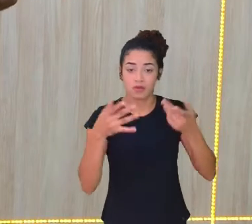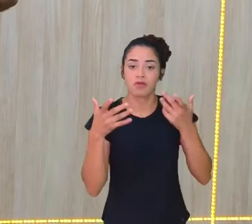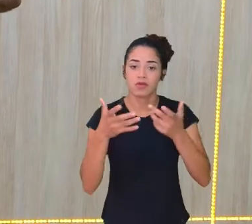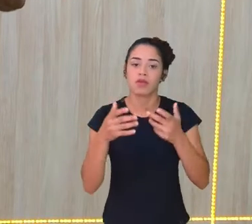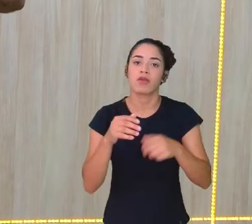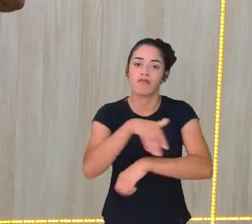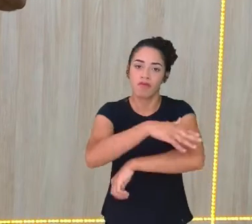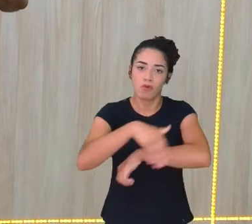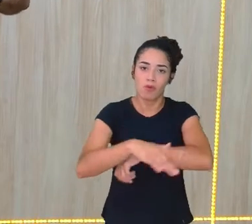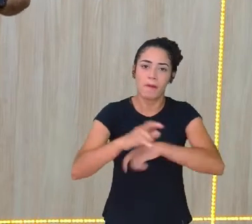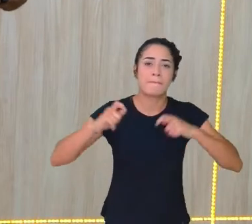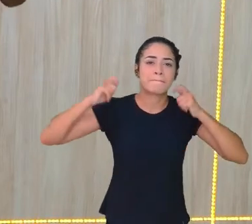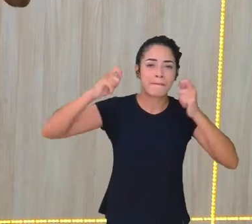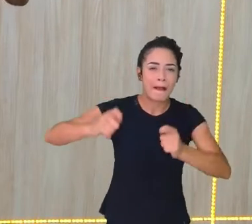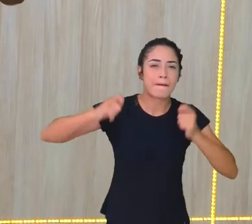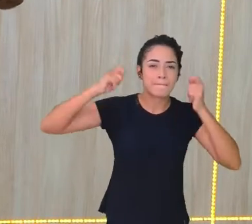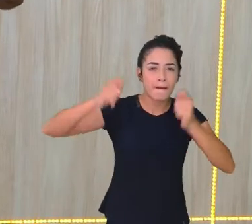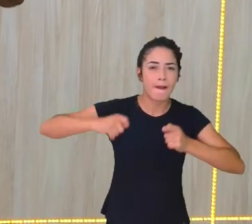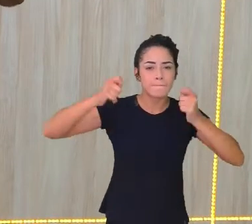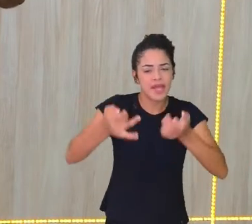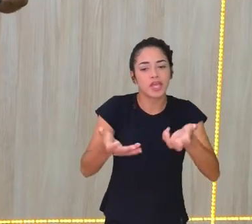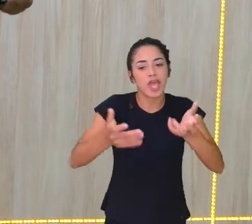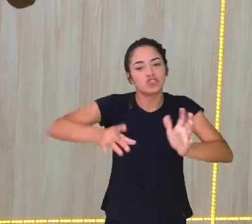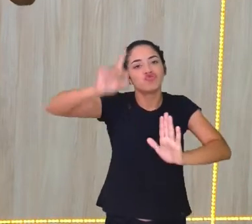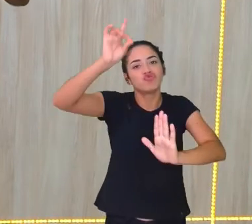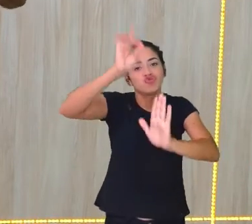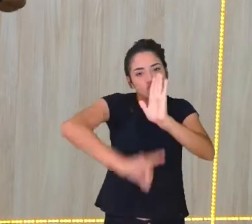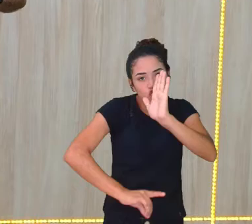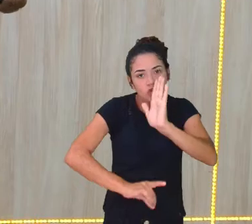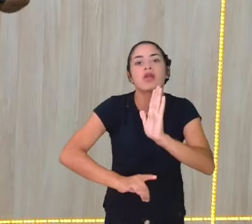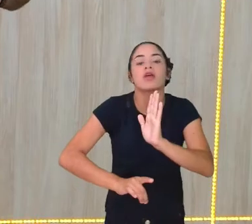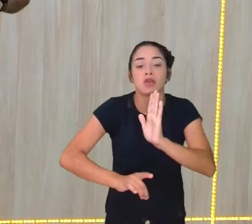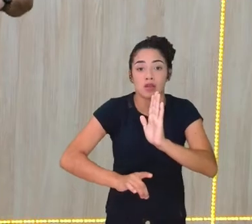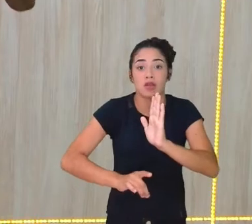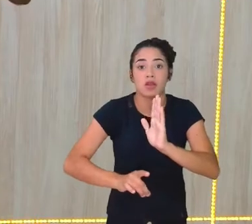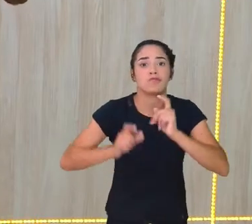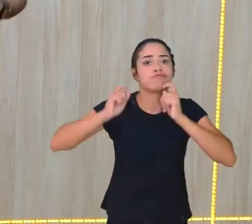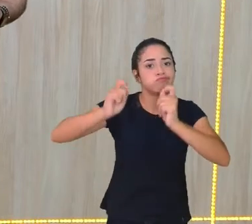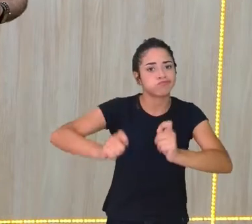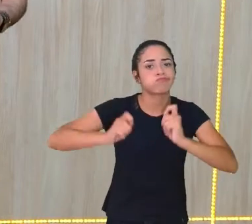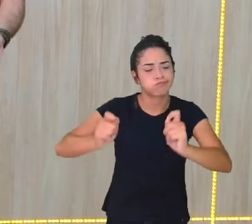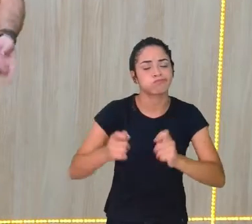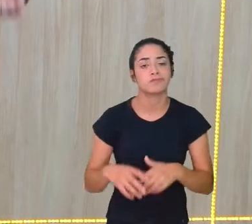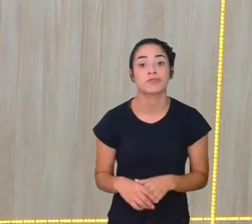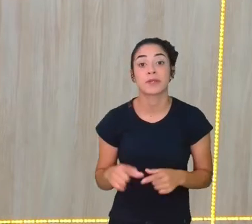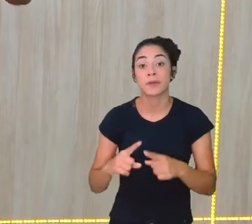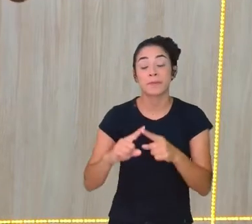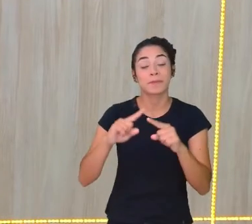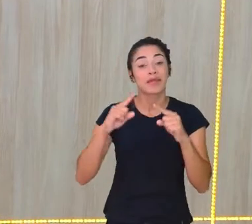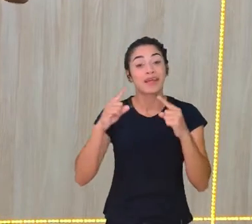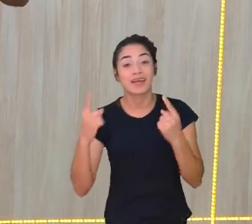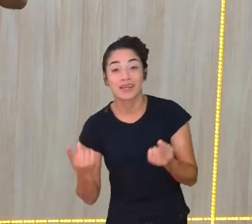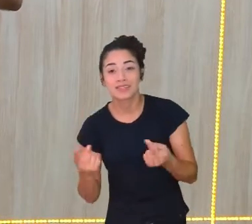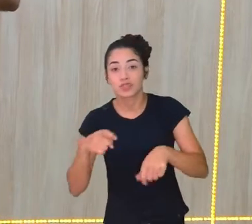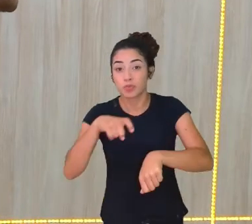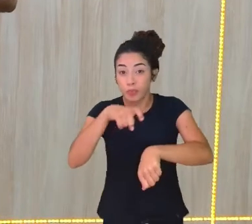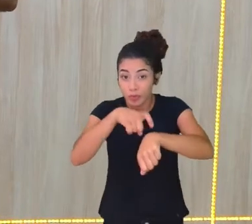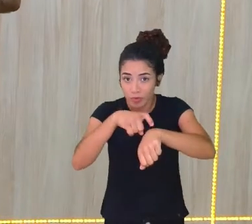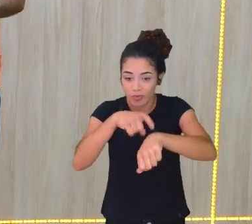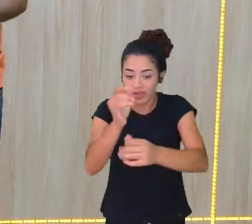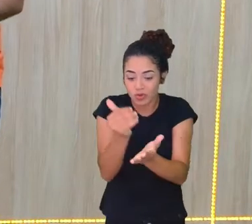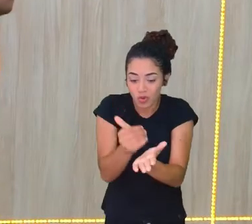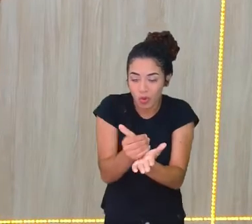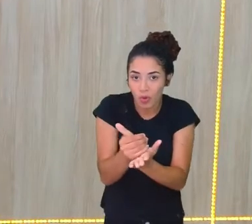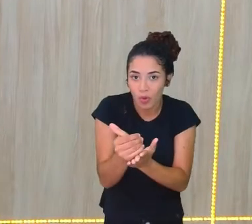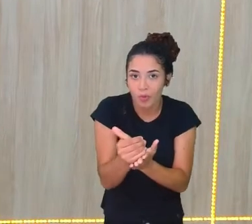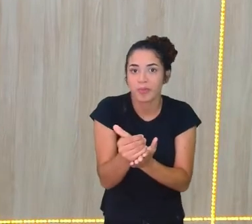rua, manifestando, né, o seu direito legítimo de manifestar-se, porém, na medida em que eles começam